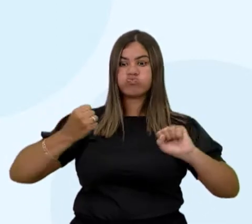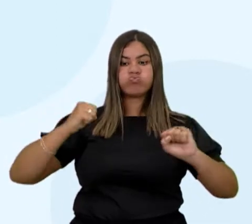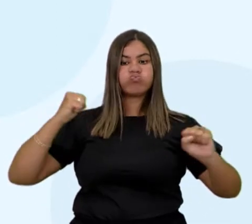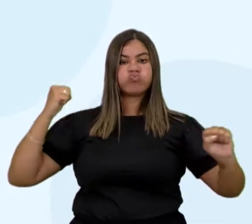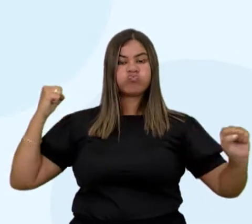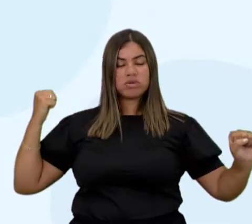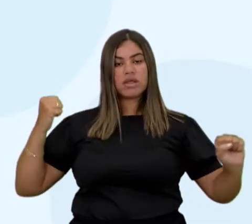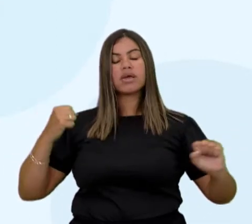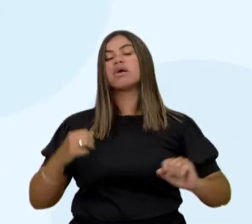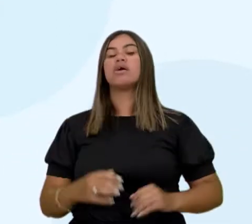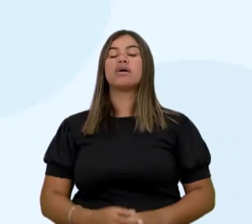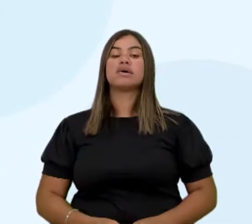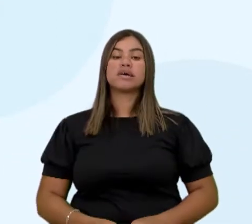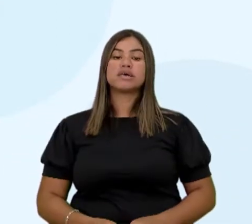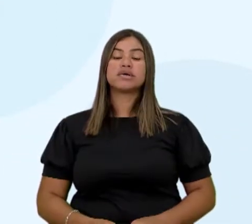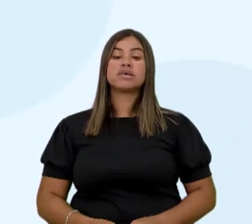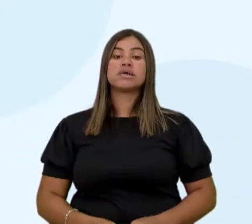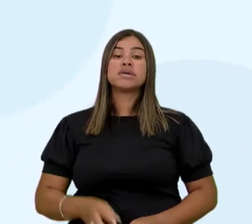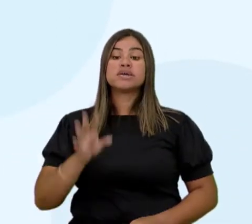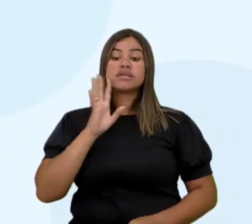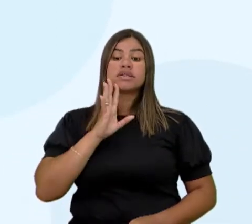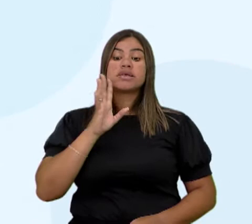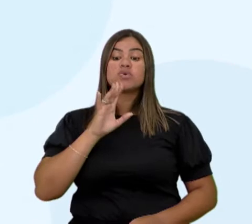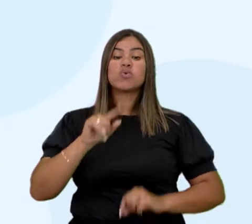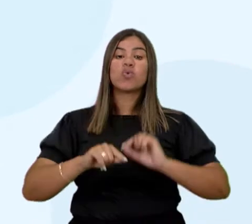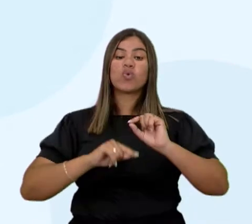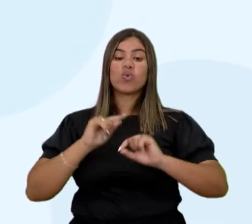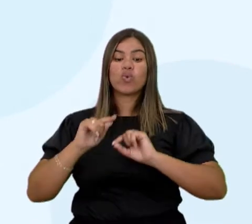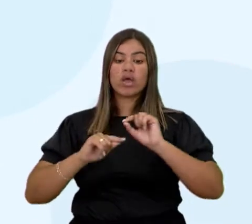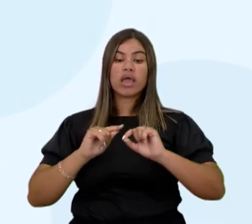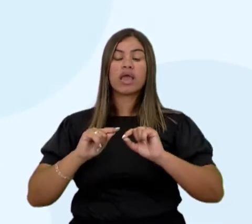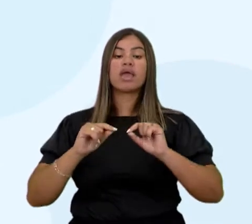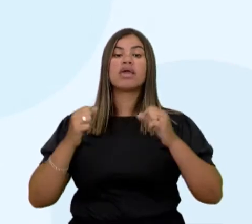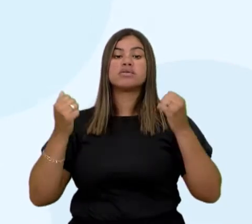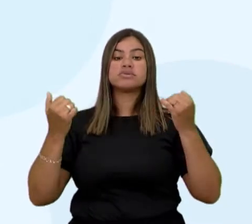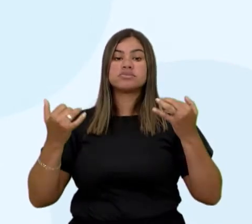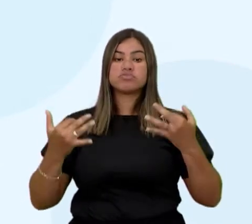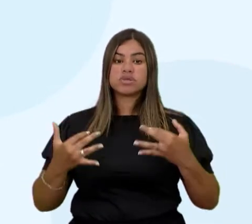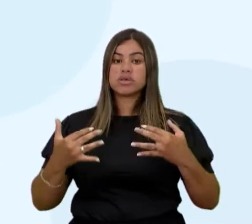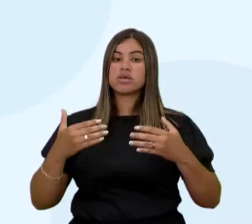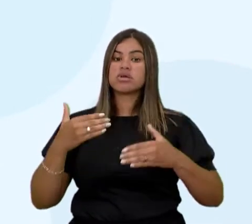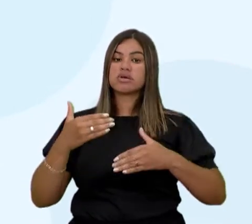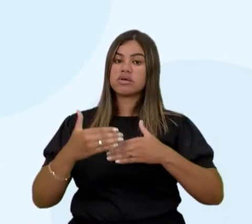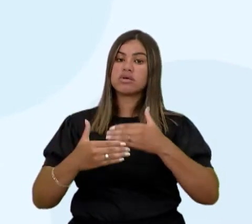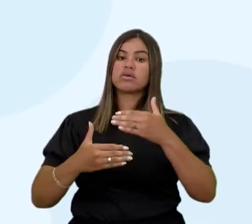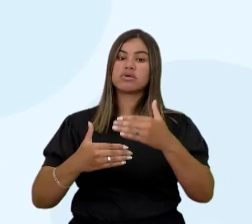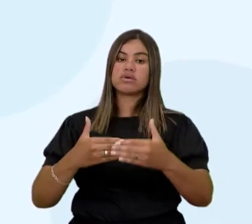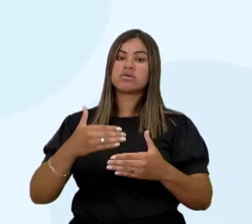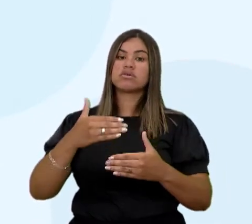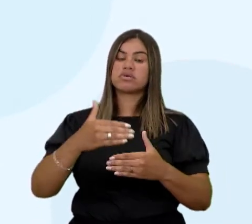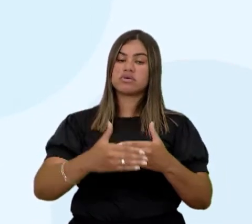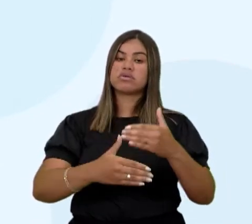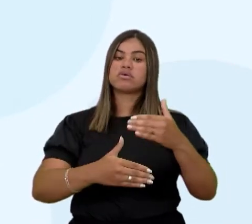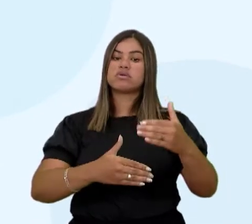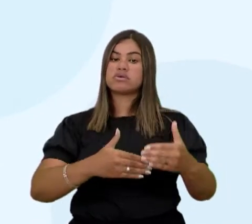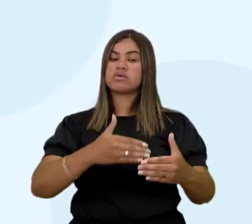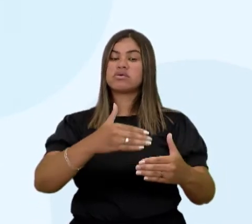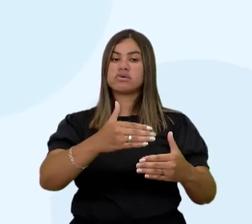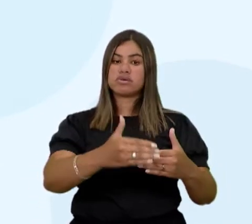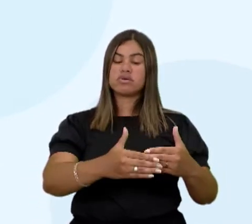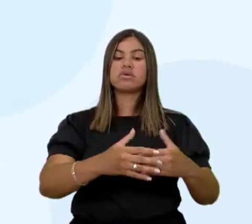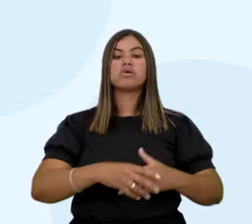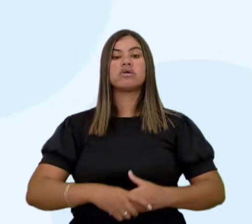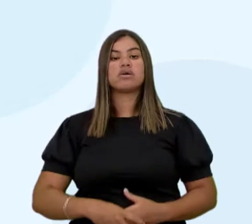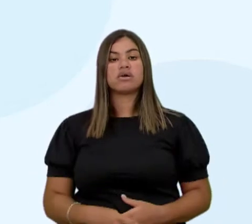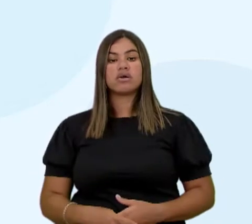voltar aqui para mim, por gentileza. Ele fala assim, ó, sucessivamente estruturas, né,